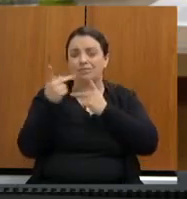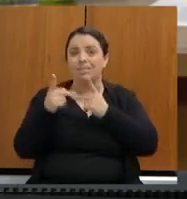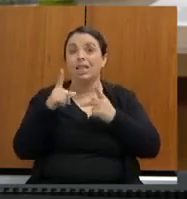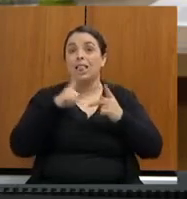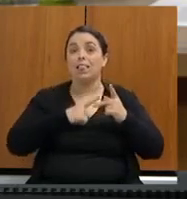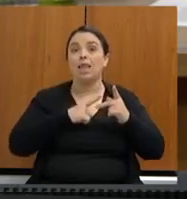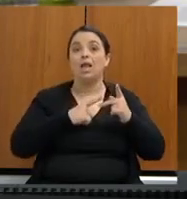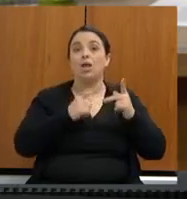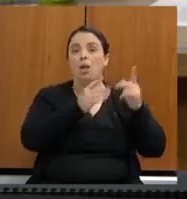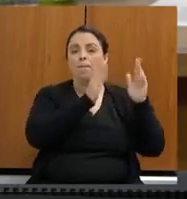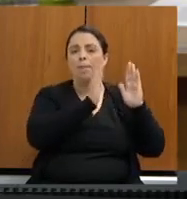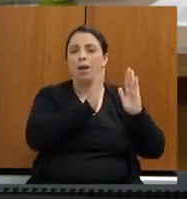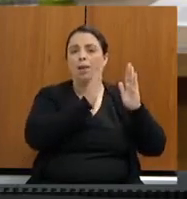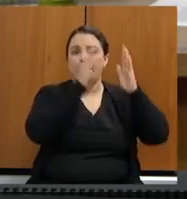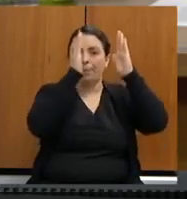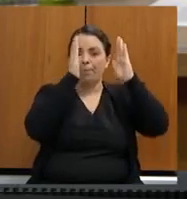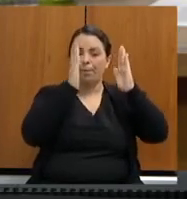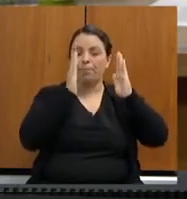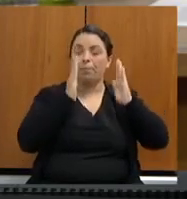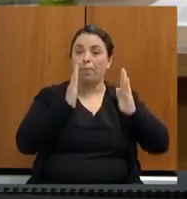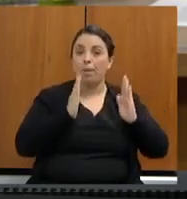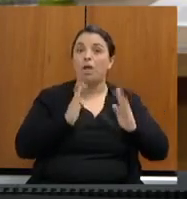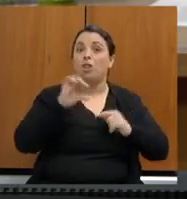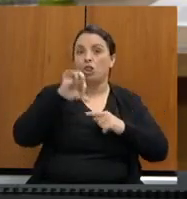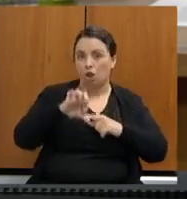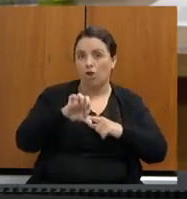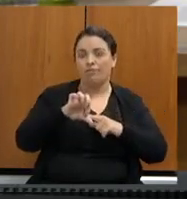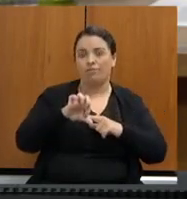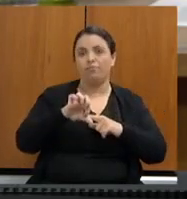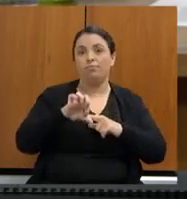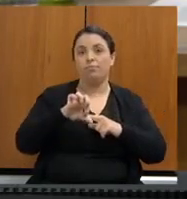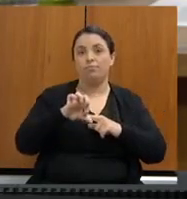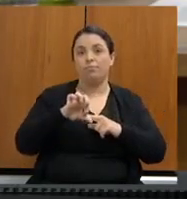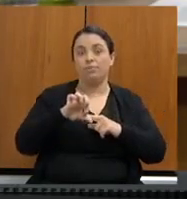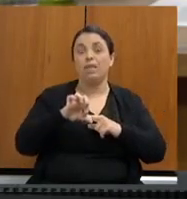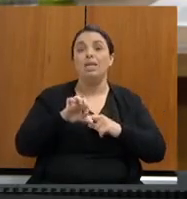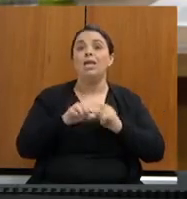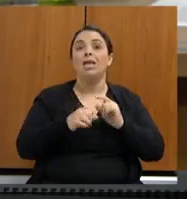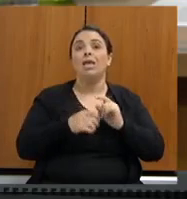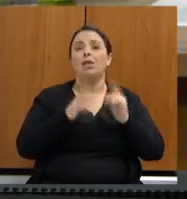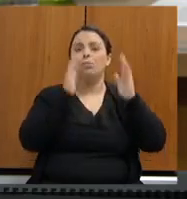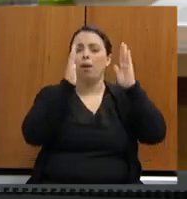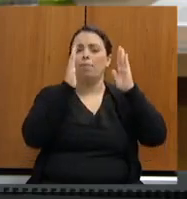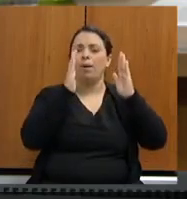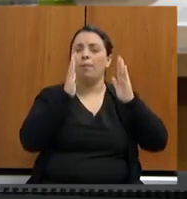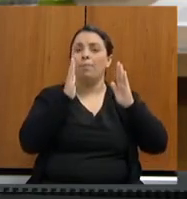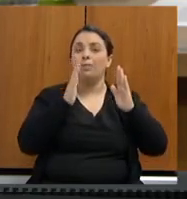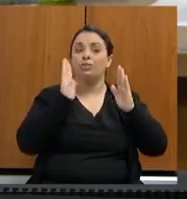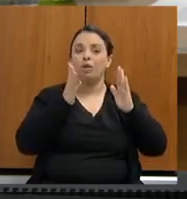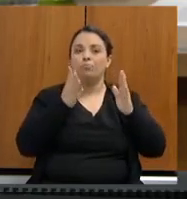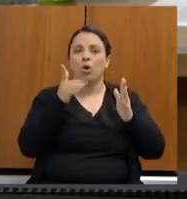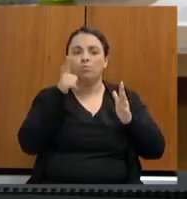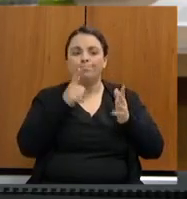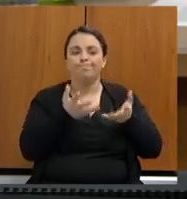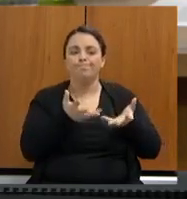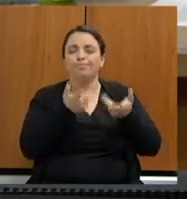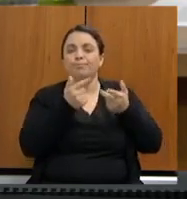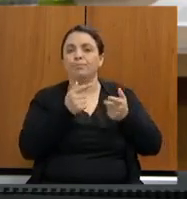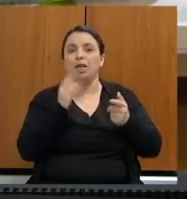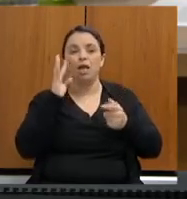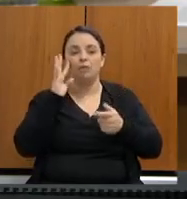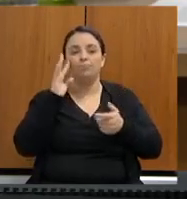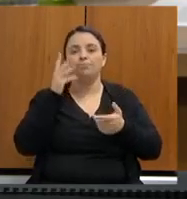novamente ao final antes de chegar o final a gente já consegue trazer uma solução muito interessante o que é que a gente fez a senhora